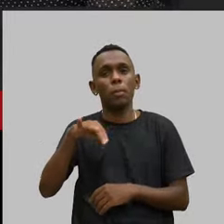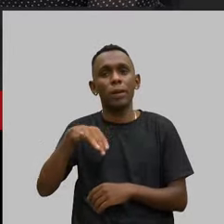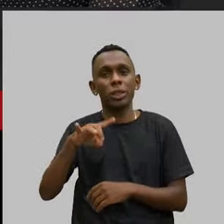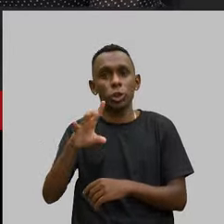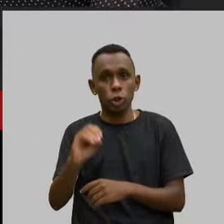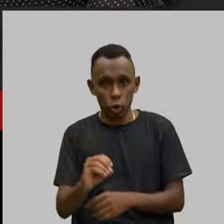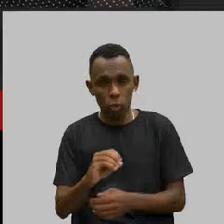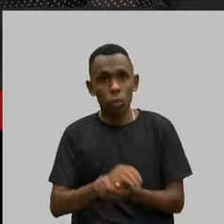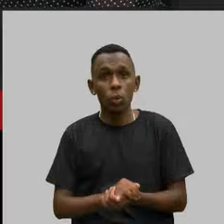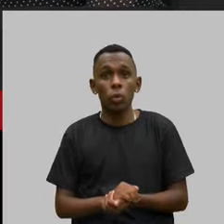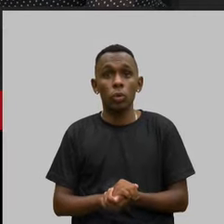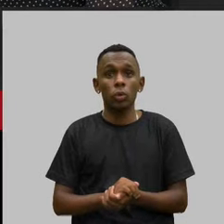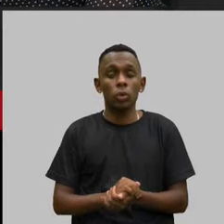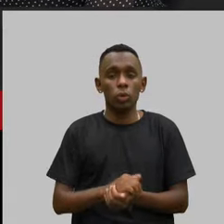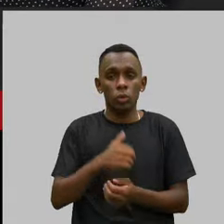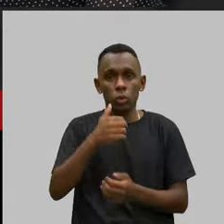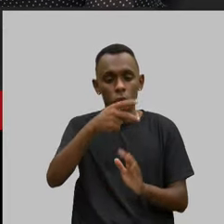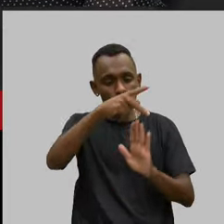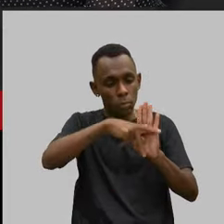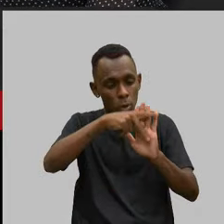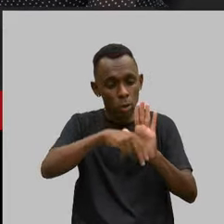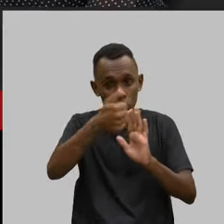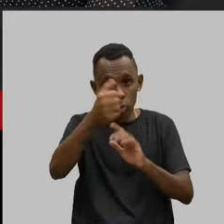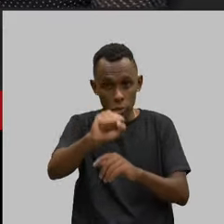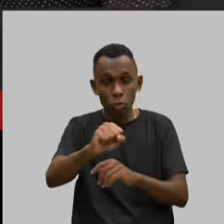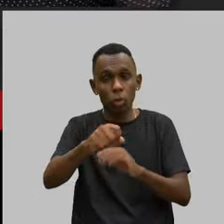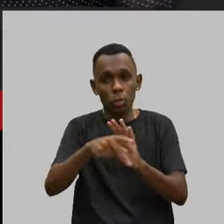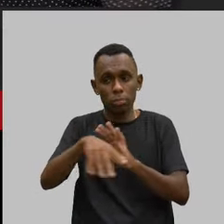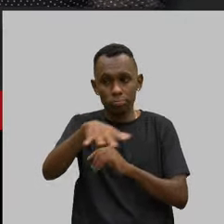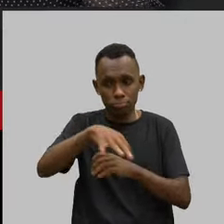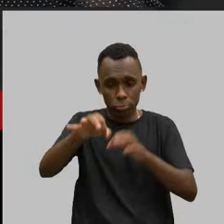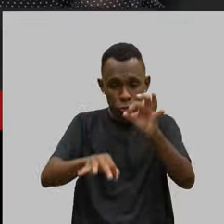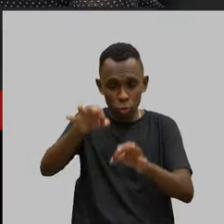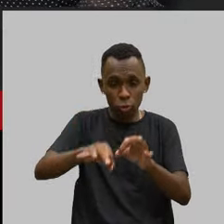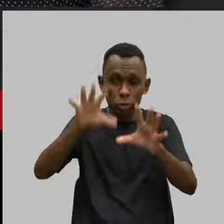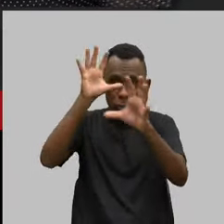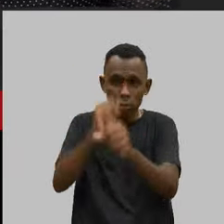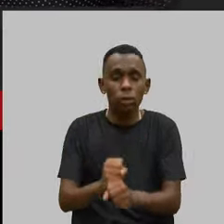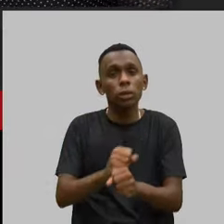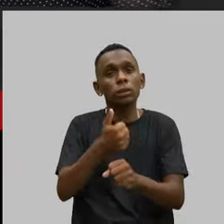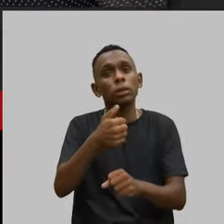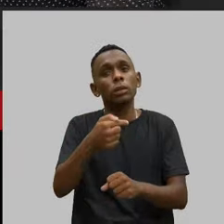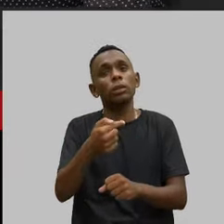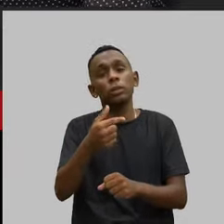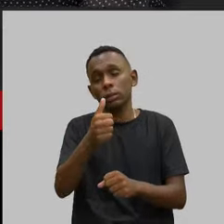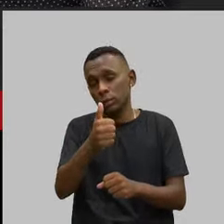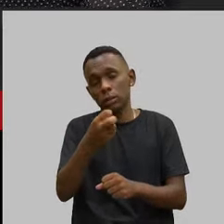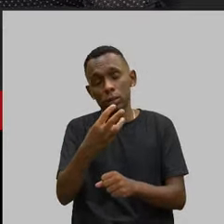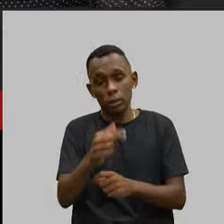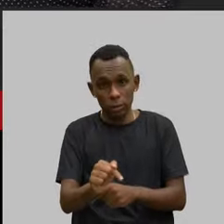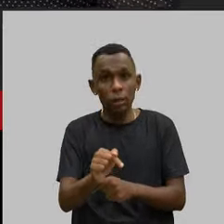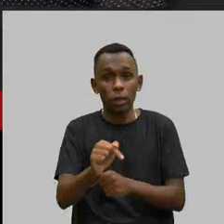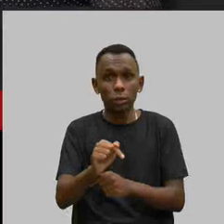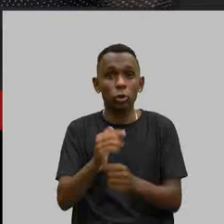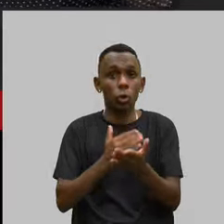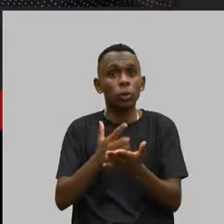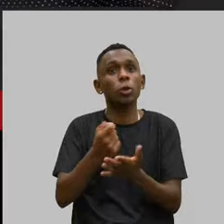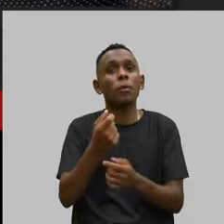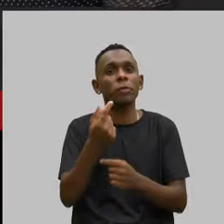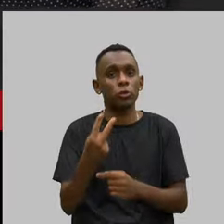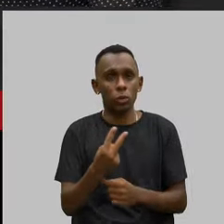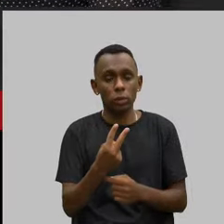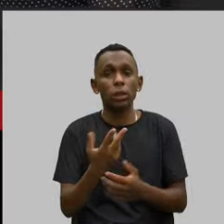novos 18 projetos do acordo judicial judicial totalizando 137 projetos iniciados desde 20232